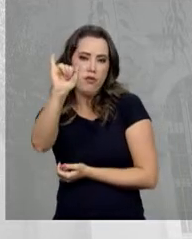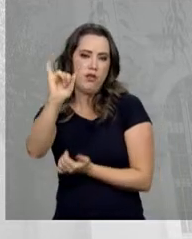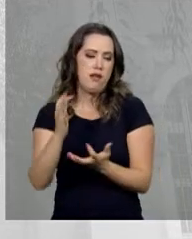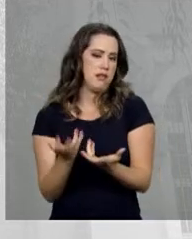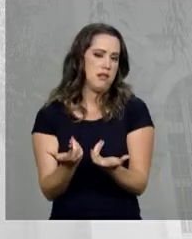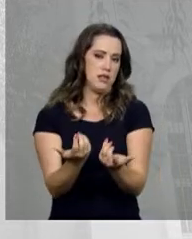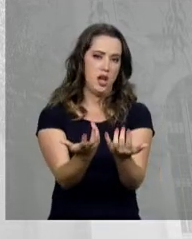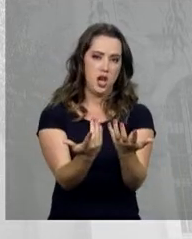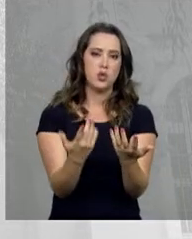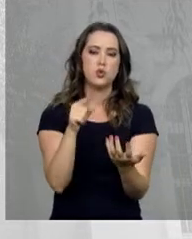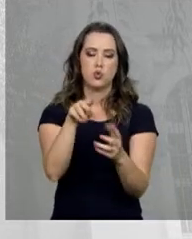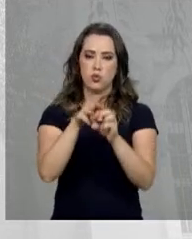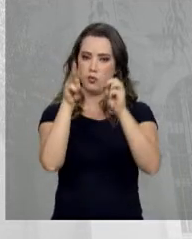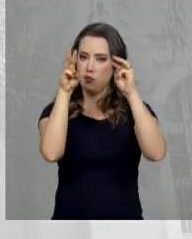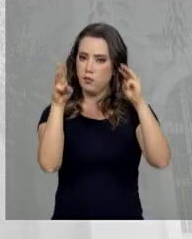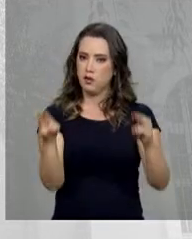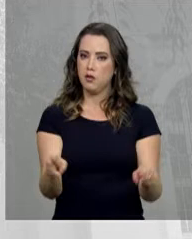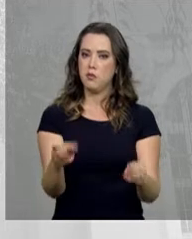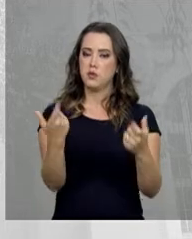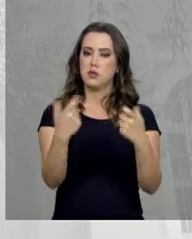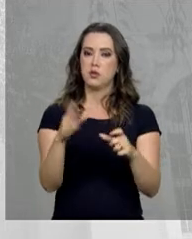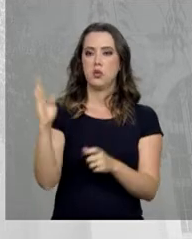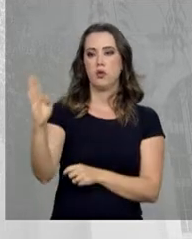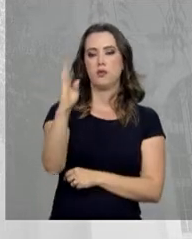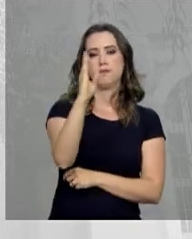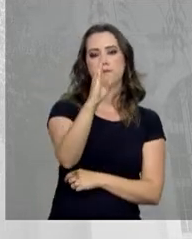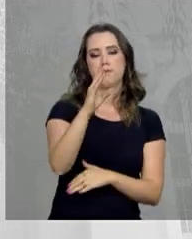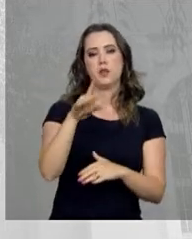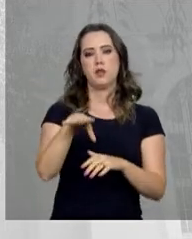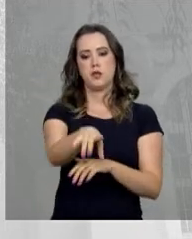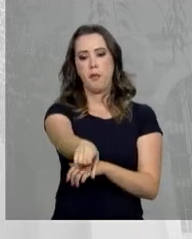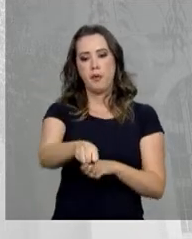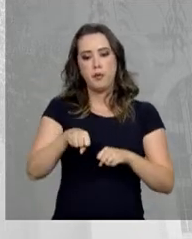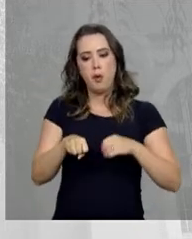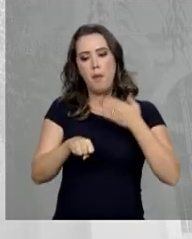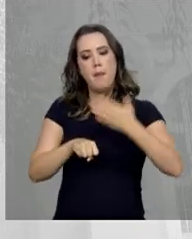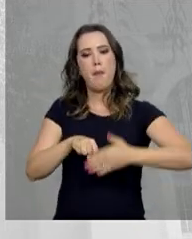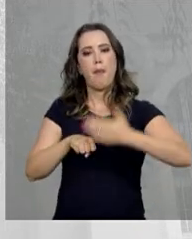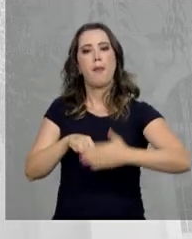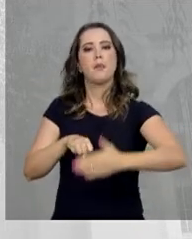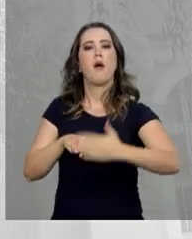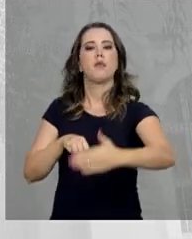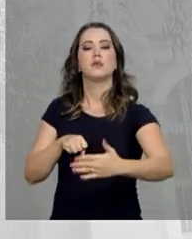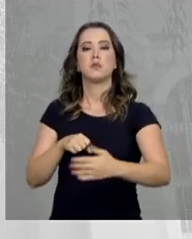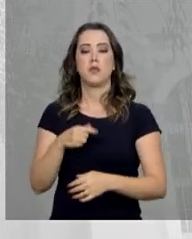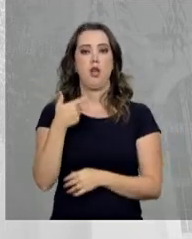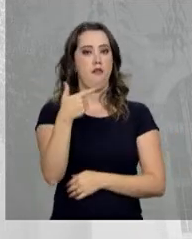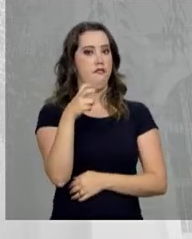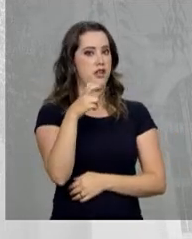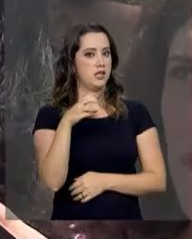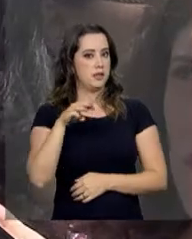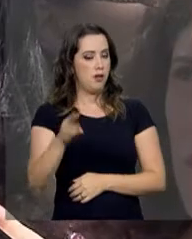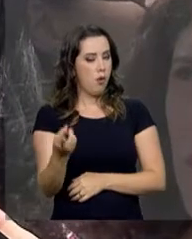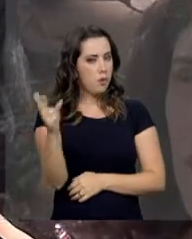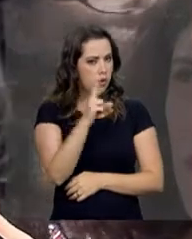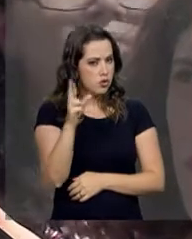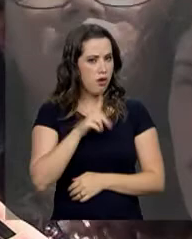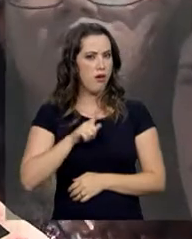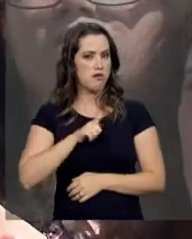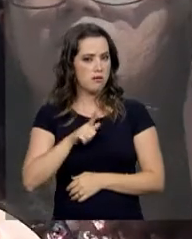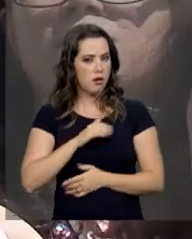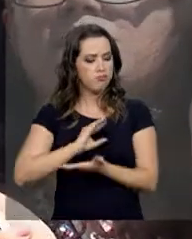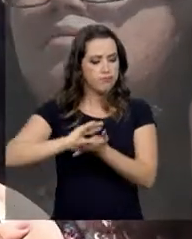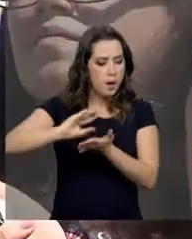incêndios museus arquivos e bibliotecas o valor total de 25 milhões de reais se nós